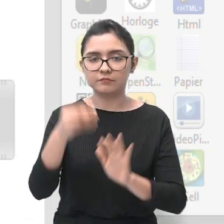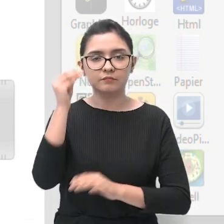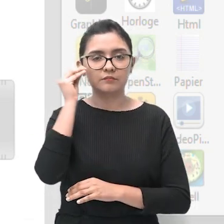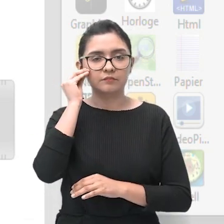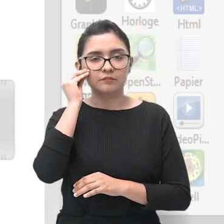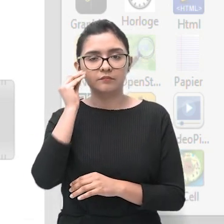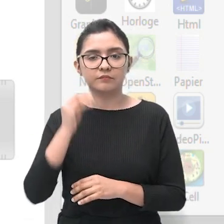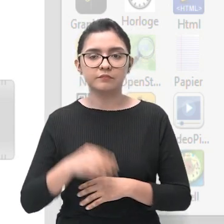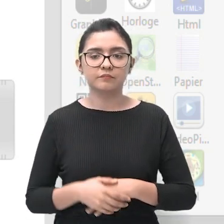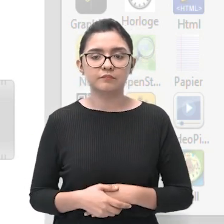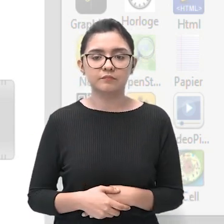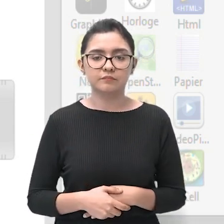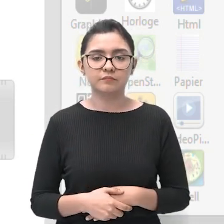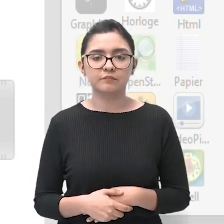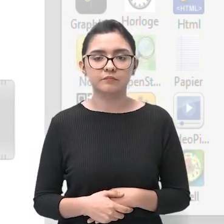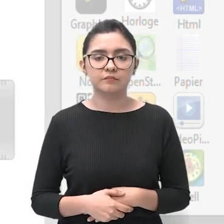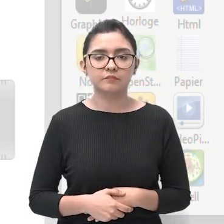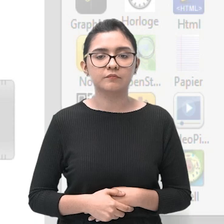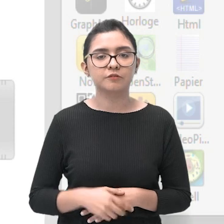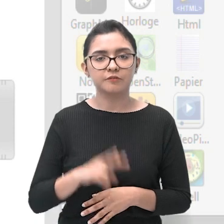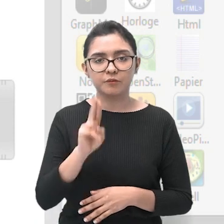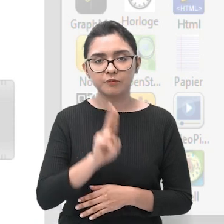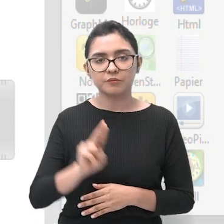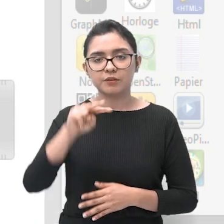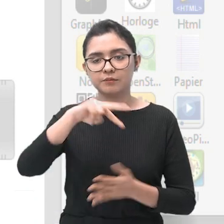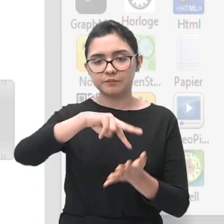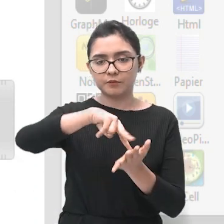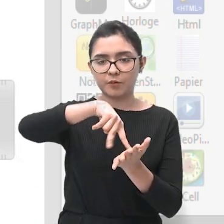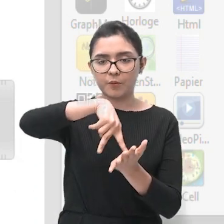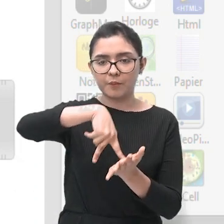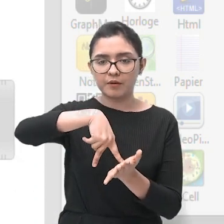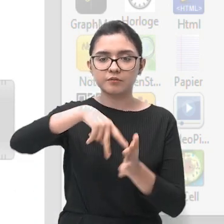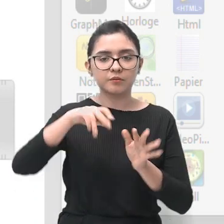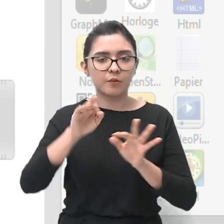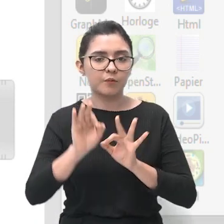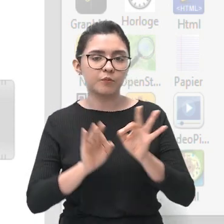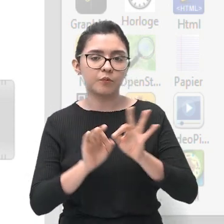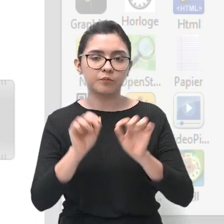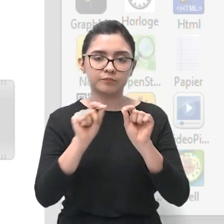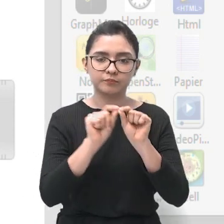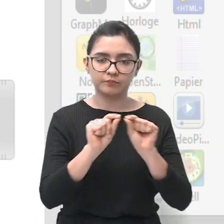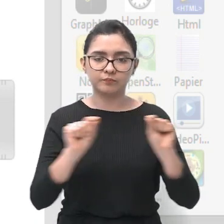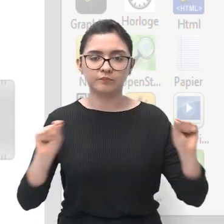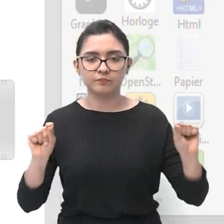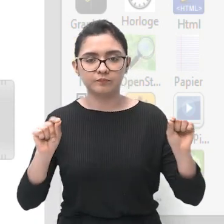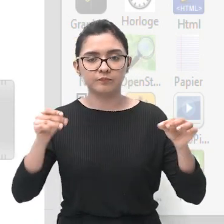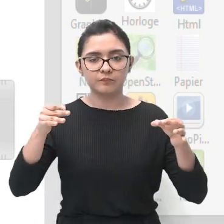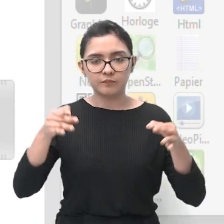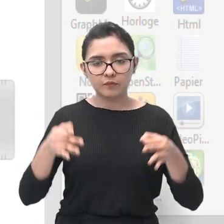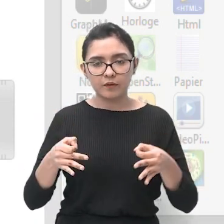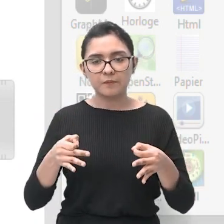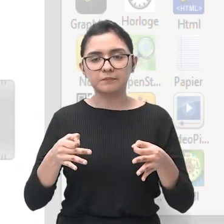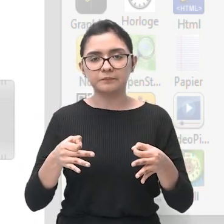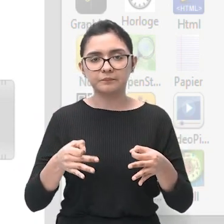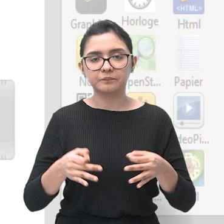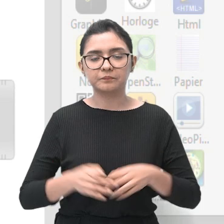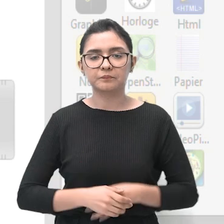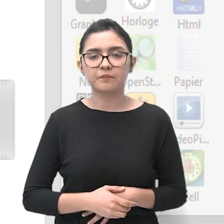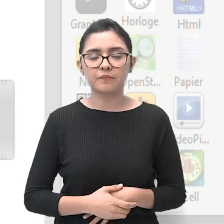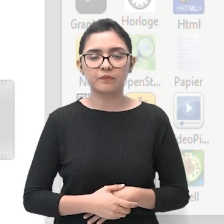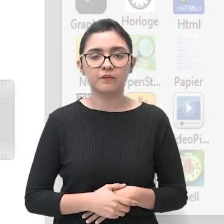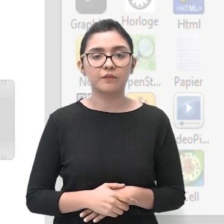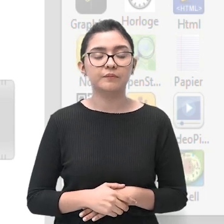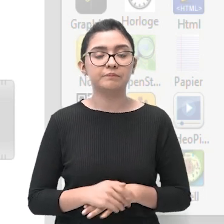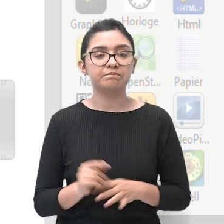E vamos pegar o nosso compasso. Vamos ajustar ele aqui, certo?